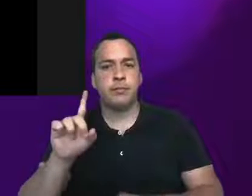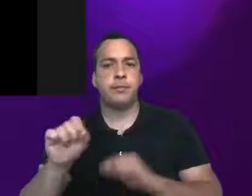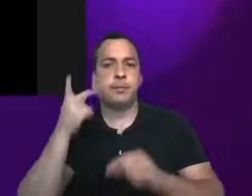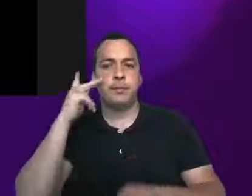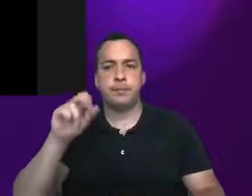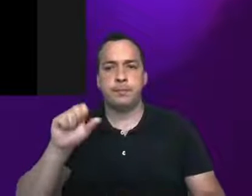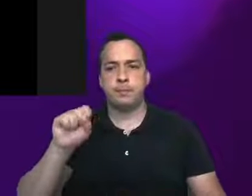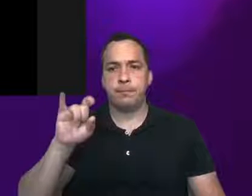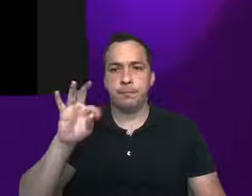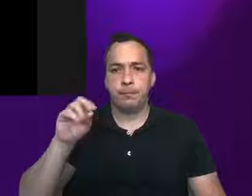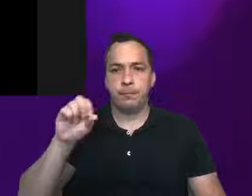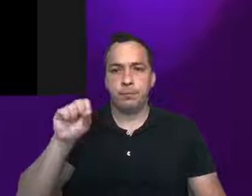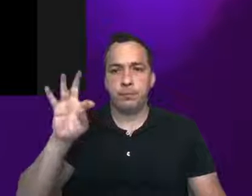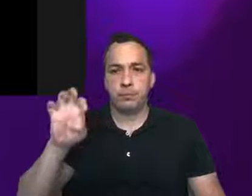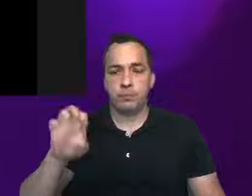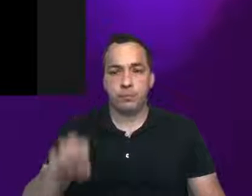e